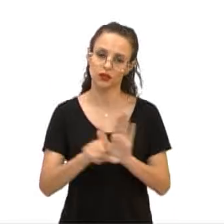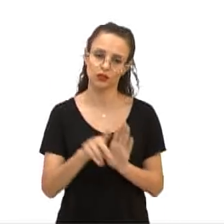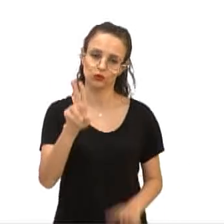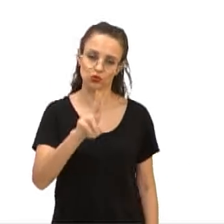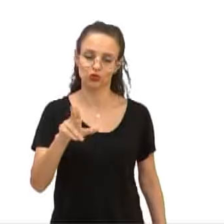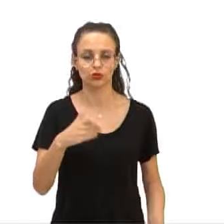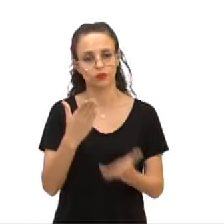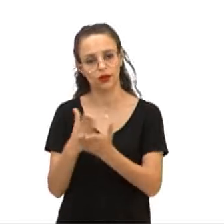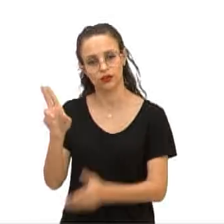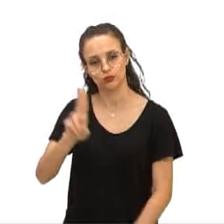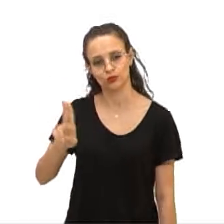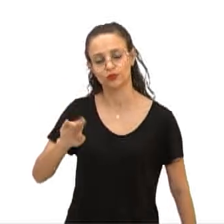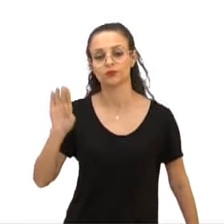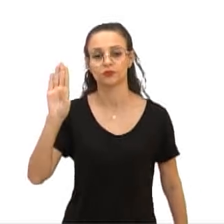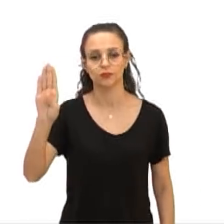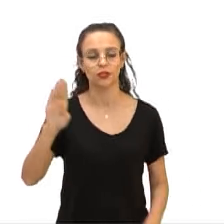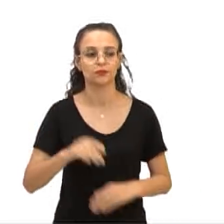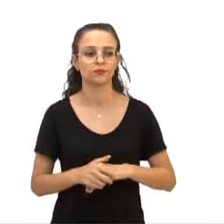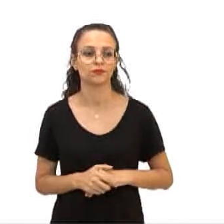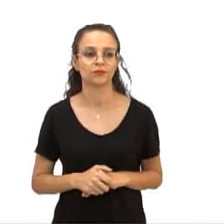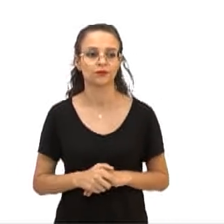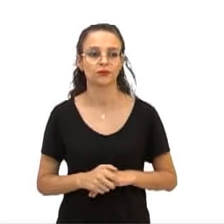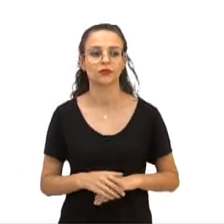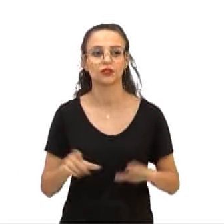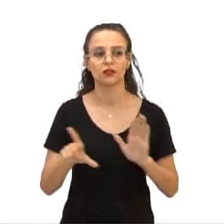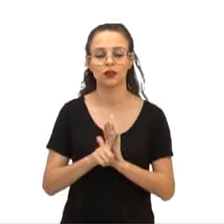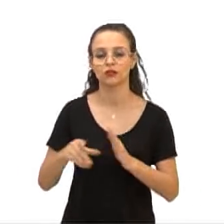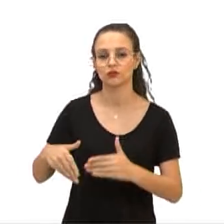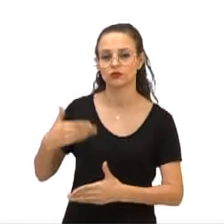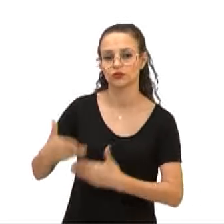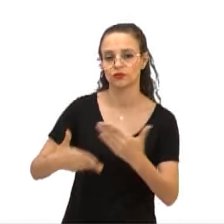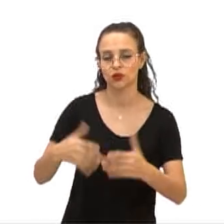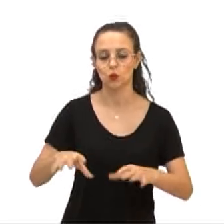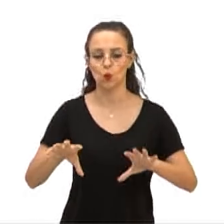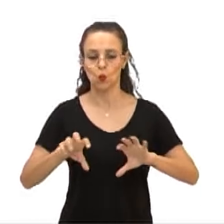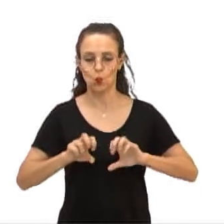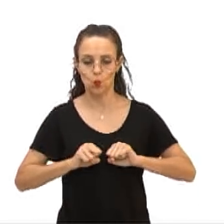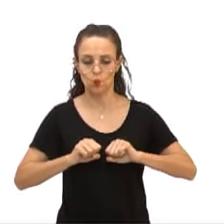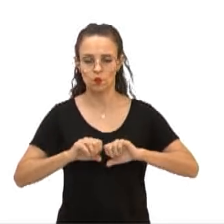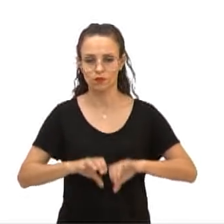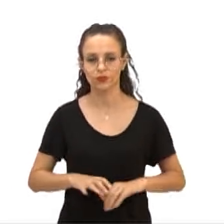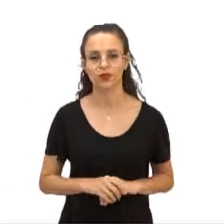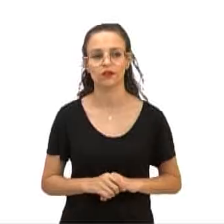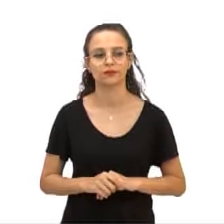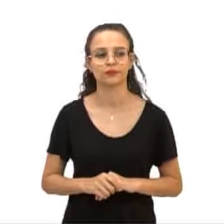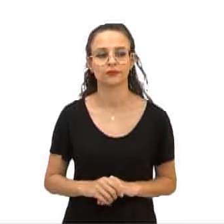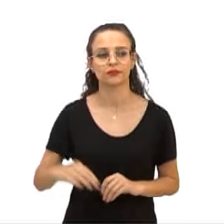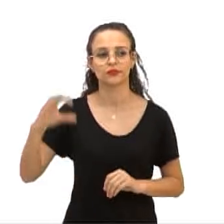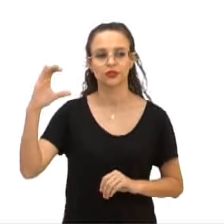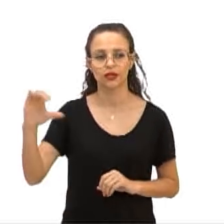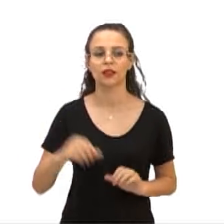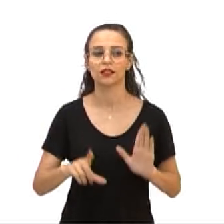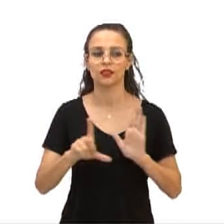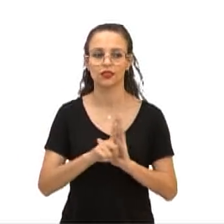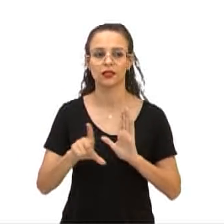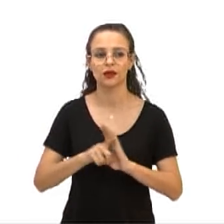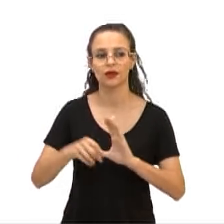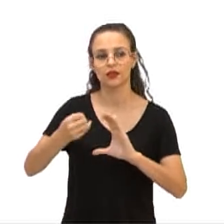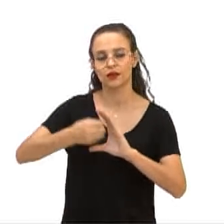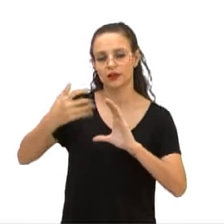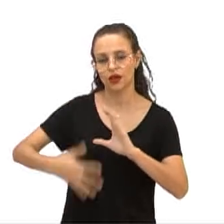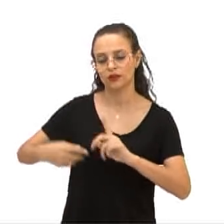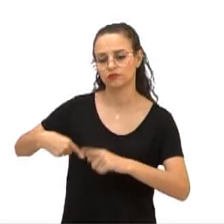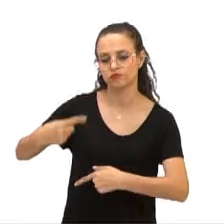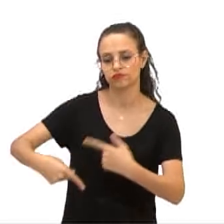uso e desuso? A alternativa B seria a lei do desenvolvimento e atrofia? A alternativa C seria a lei da herança